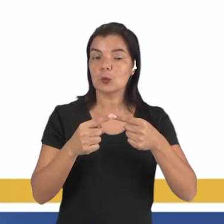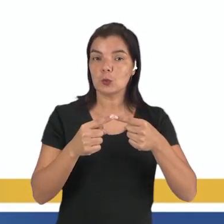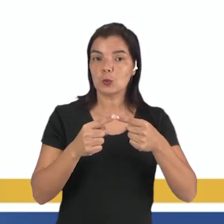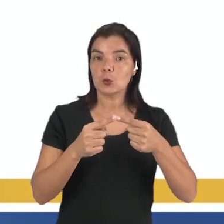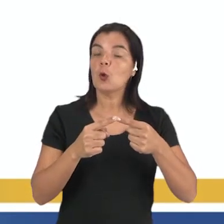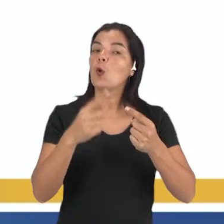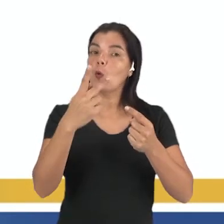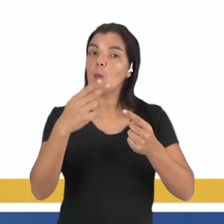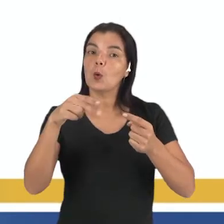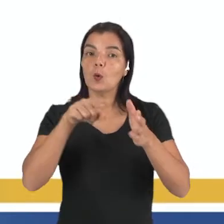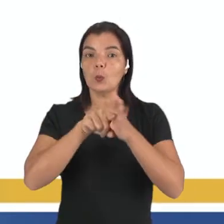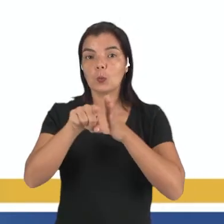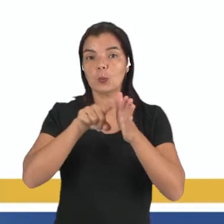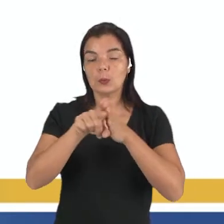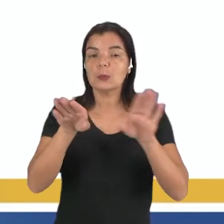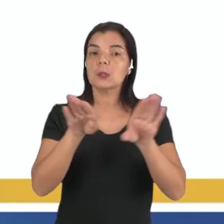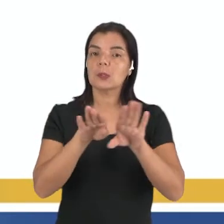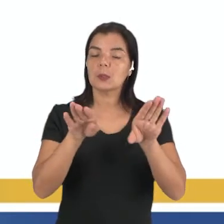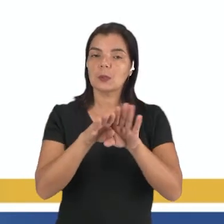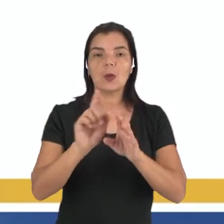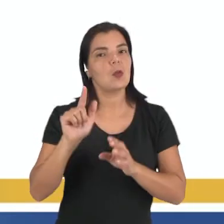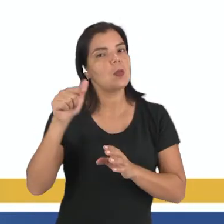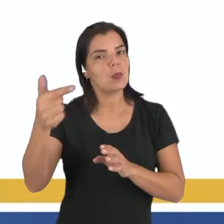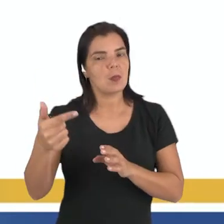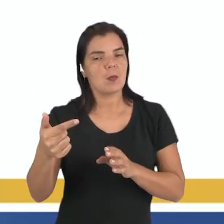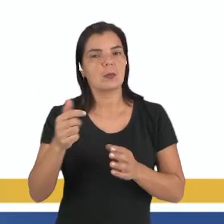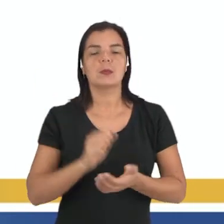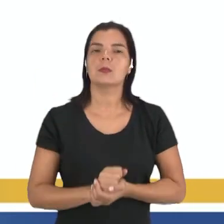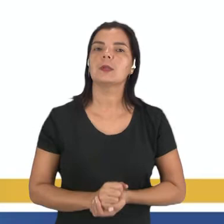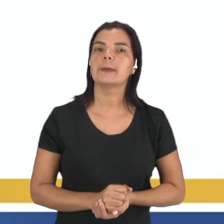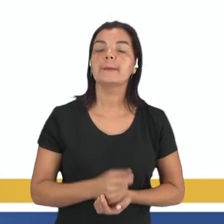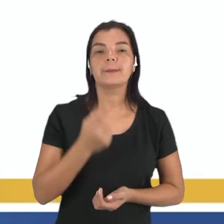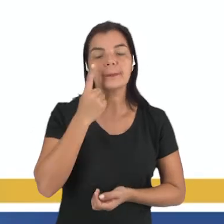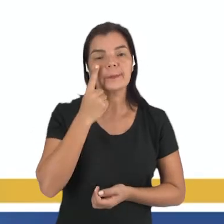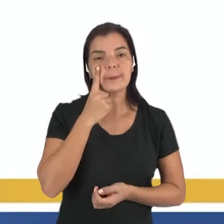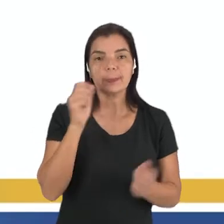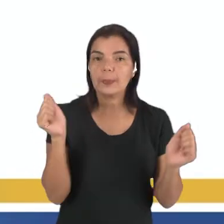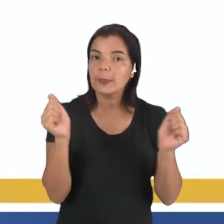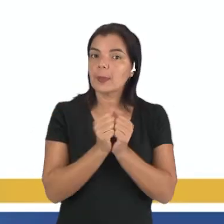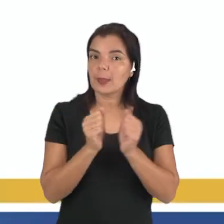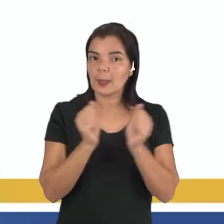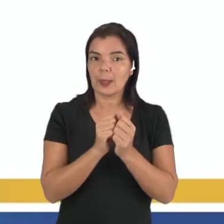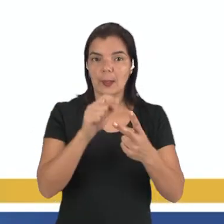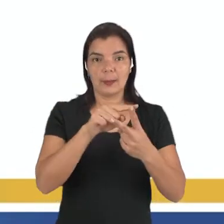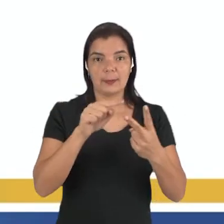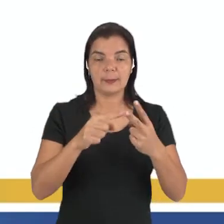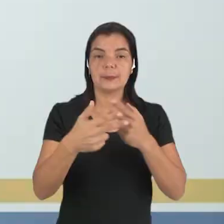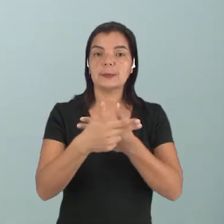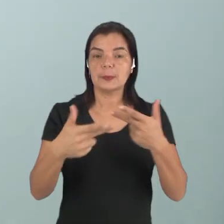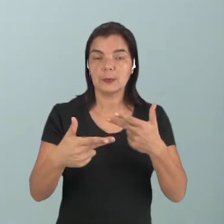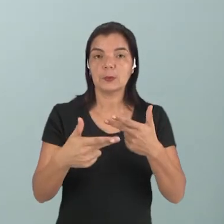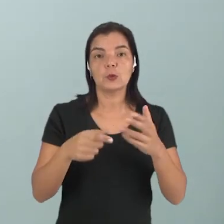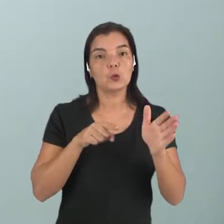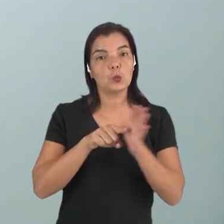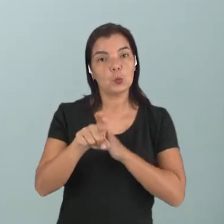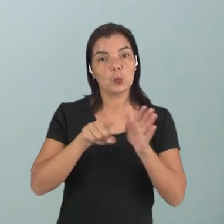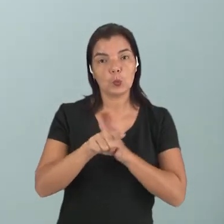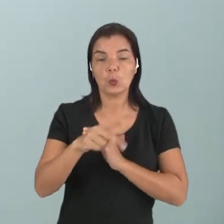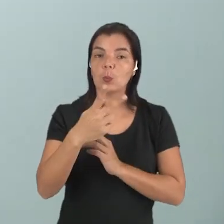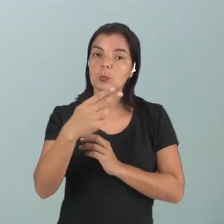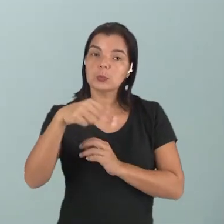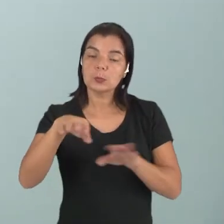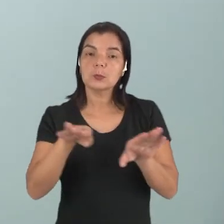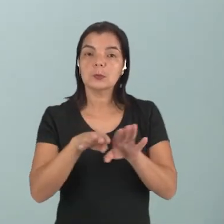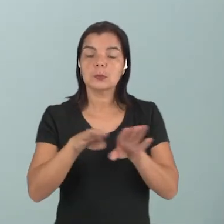pronomes interrogativos e outras partículas. Então, quando a gente junta essas duas coisas, o pronome interrogativo e a